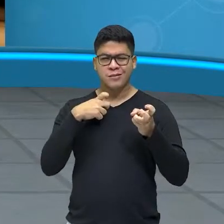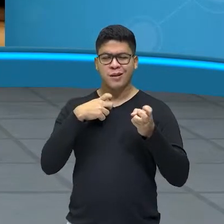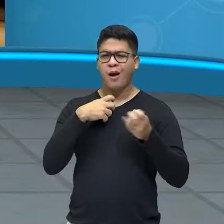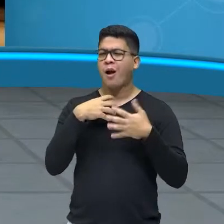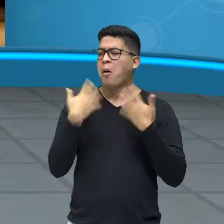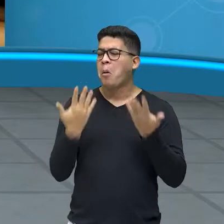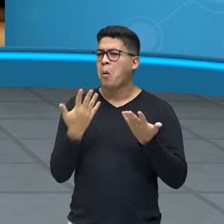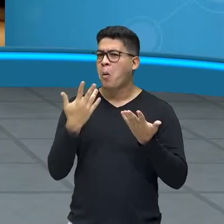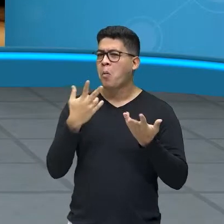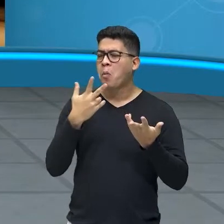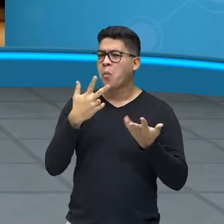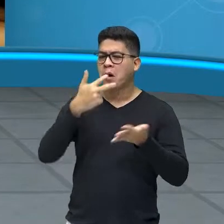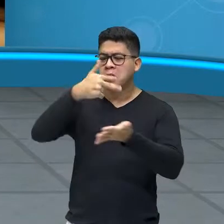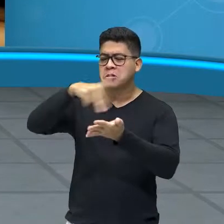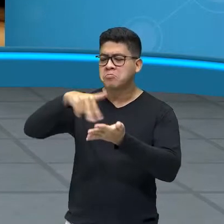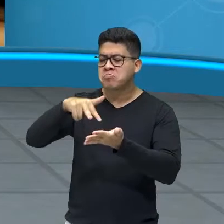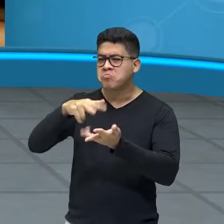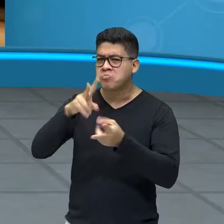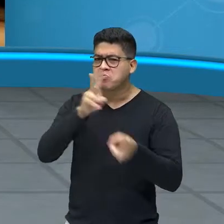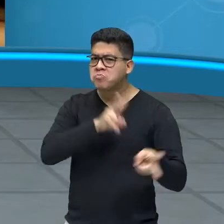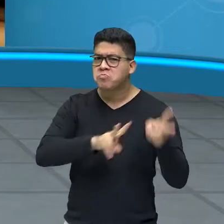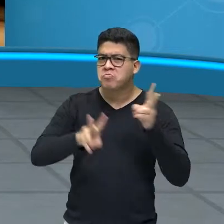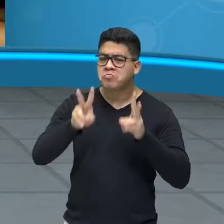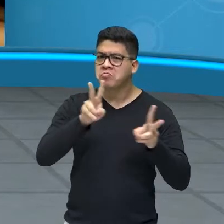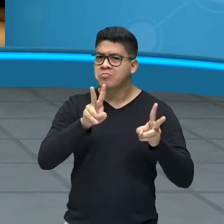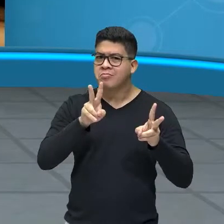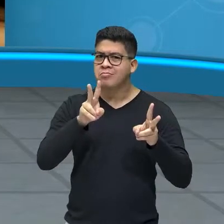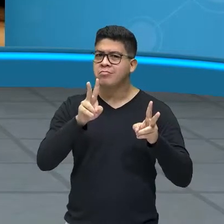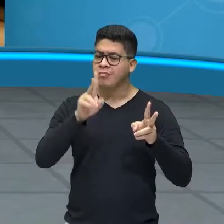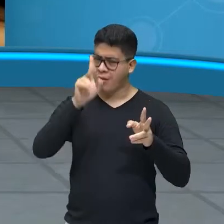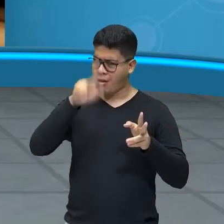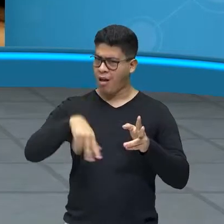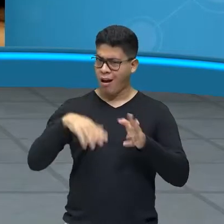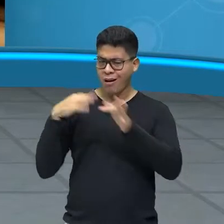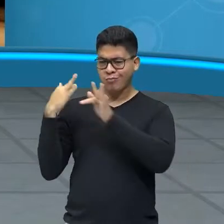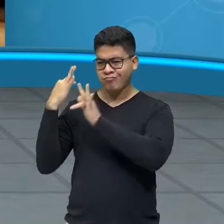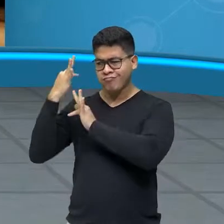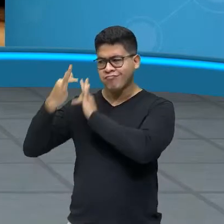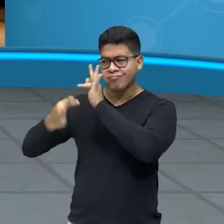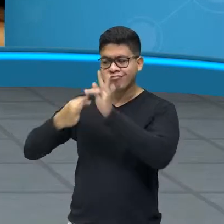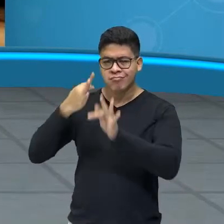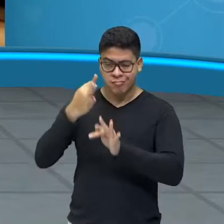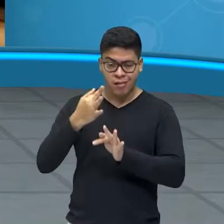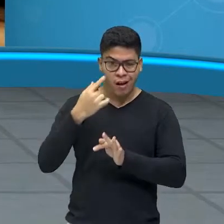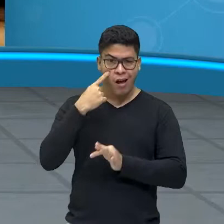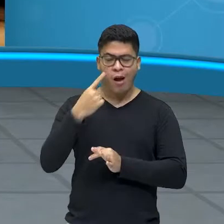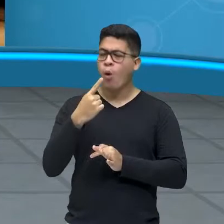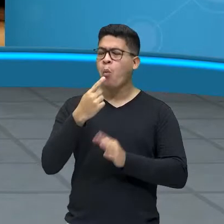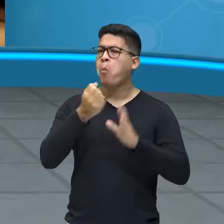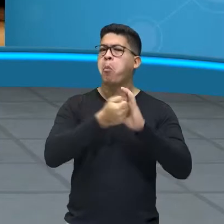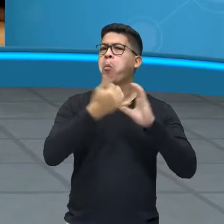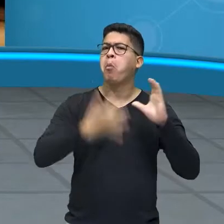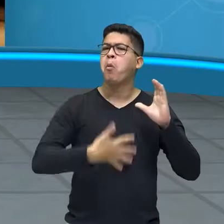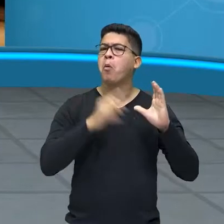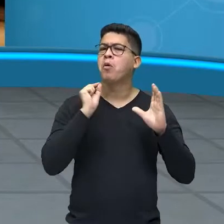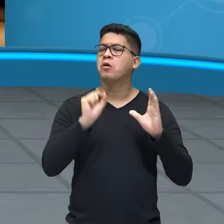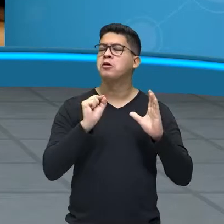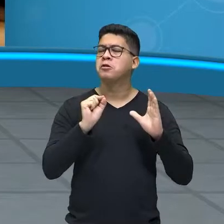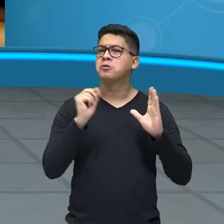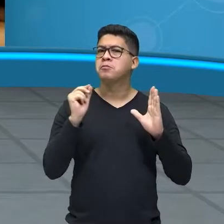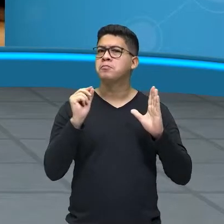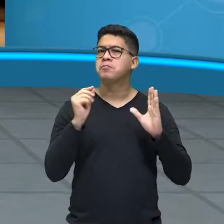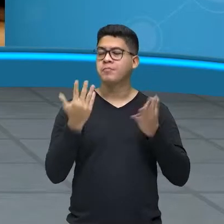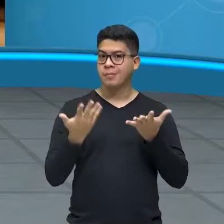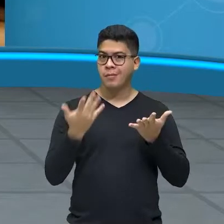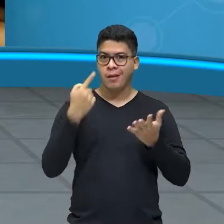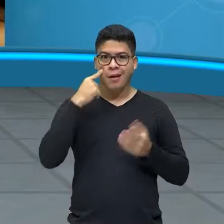dança que vocês estão vendo aqui? Será que ela é uma dança folclórica? O que será que caracteriza uma dança folclórica? É o